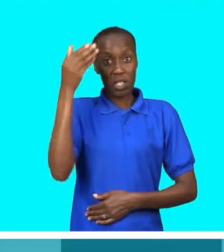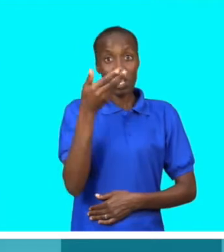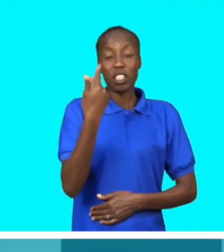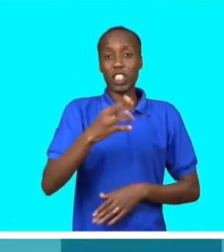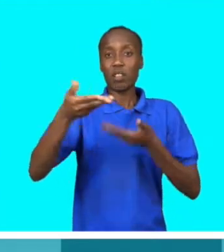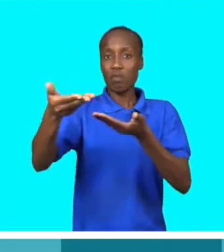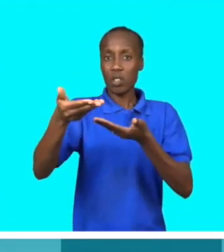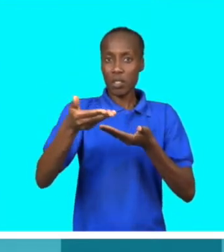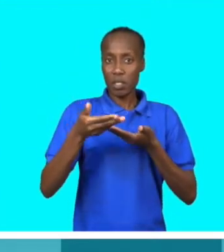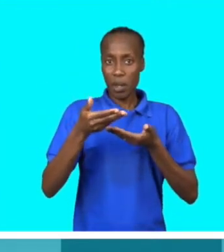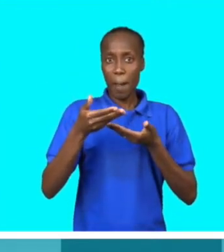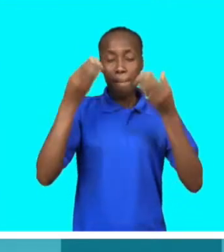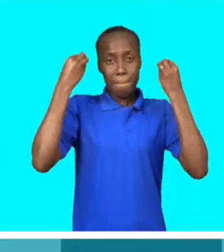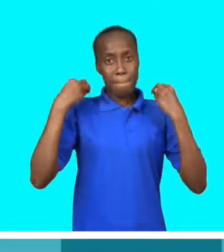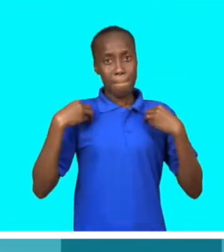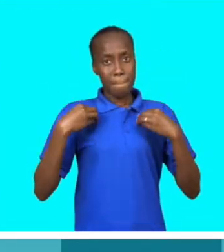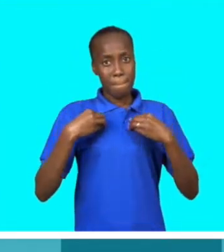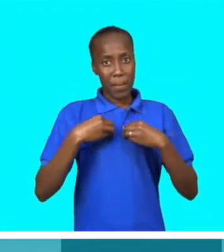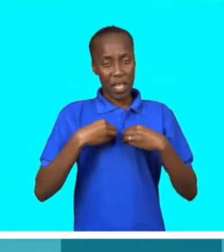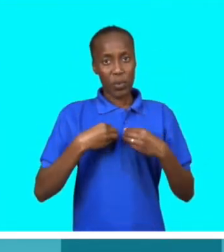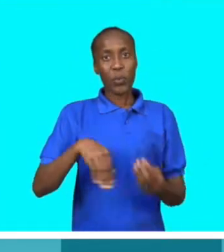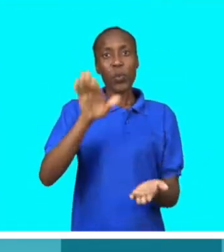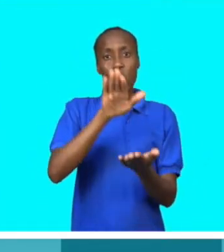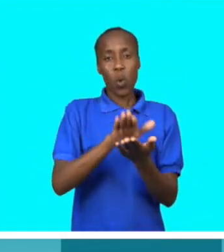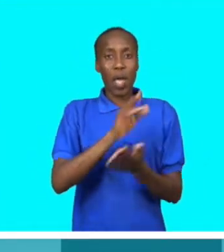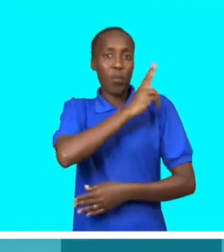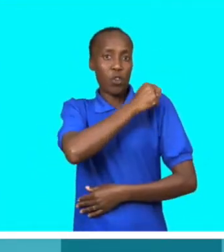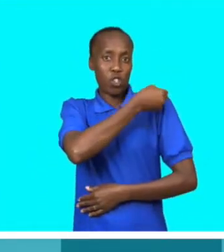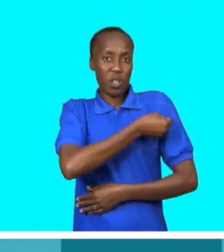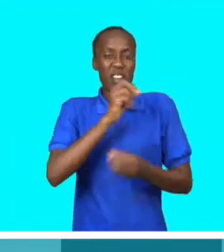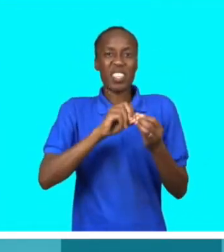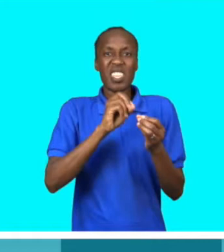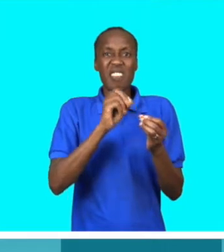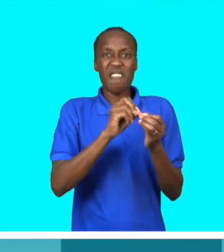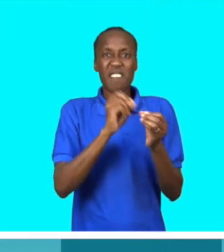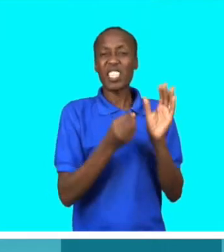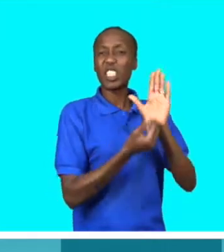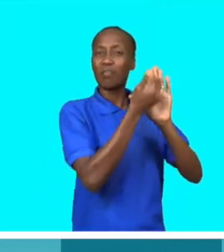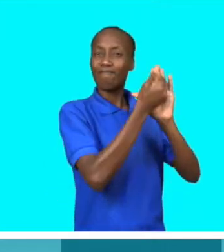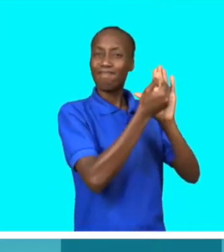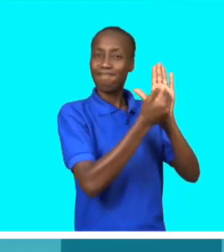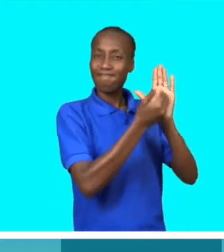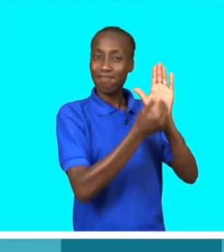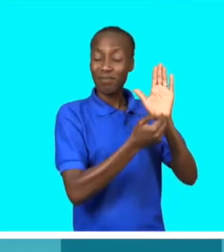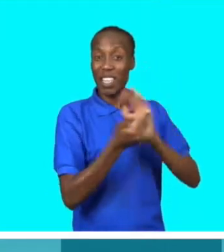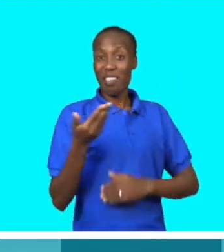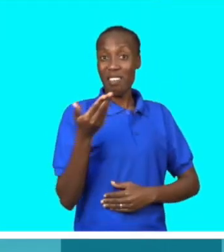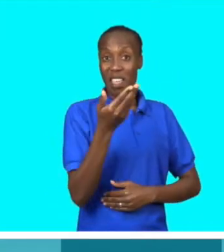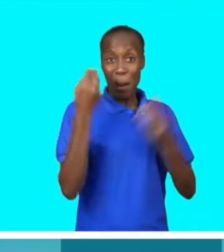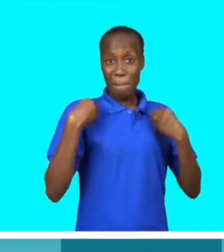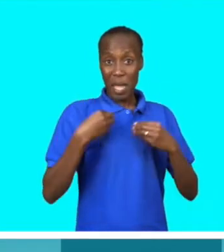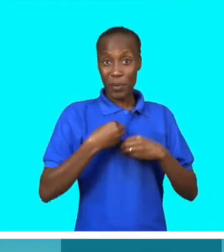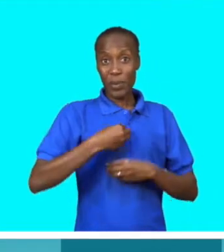clínicas da África do Sul, fui recebido por um melhor médico da clínica também, um neurocirurgião,